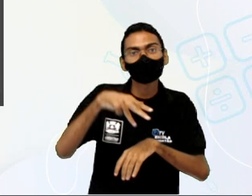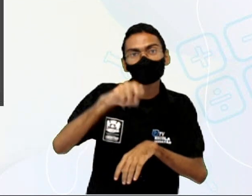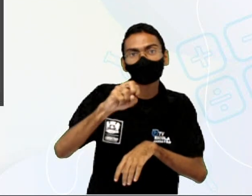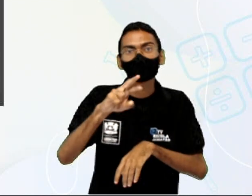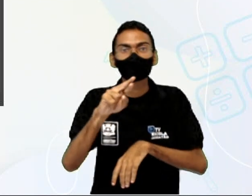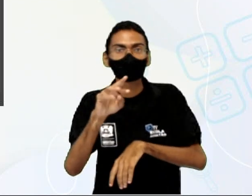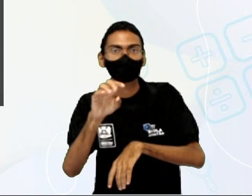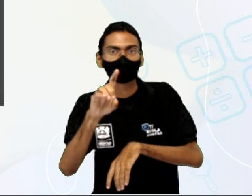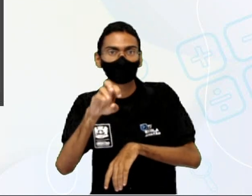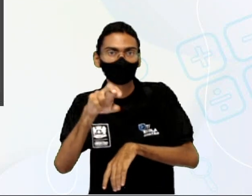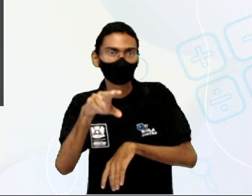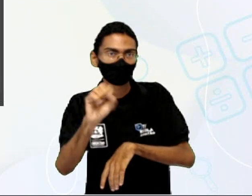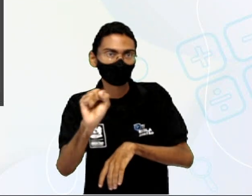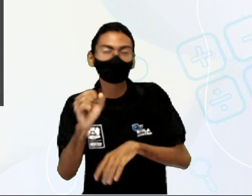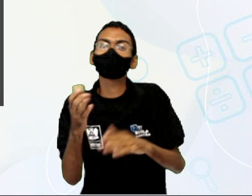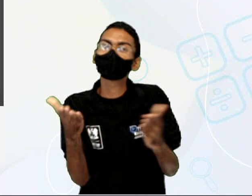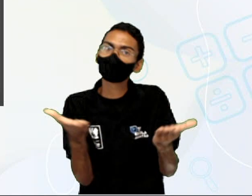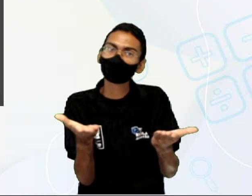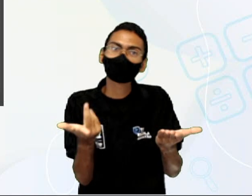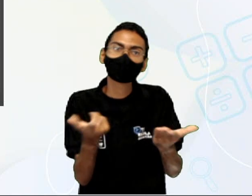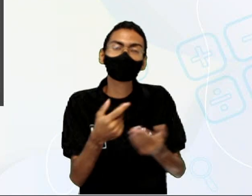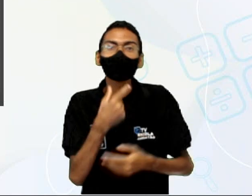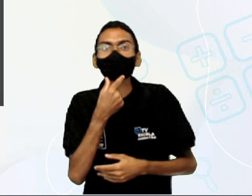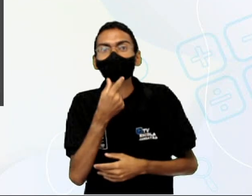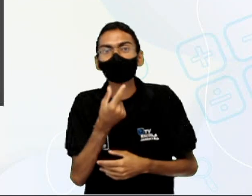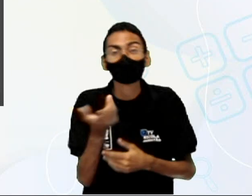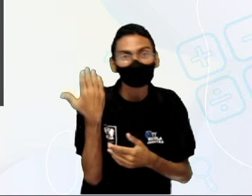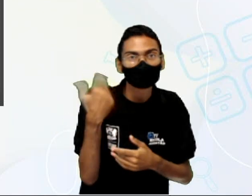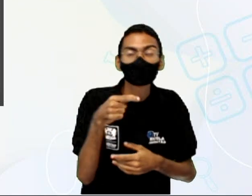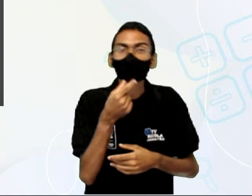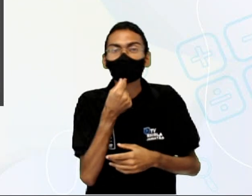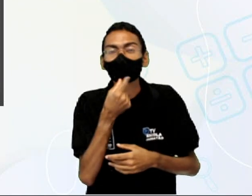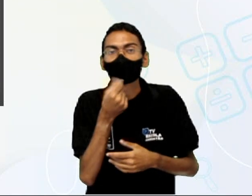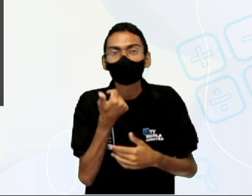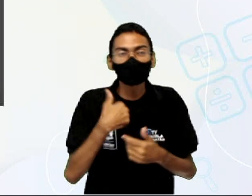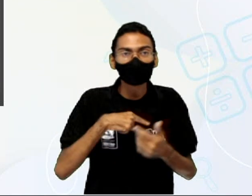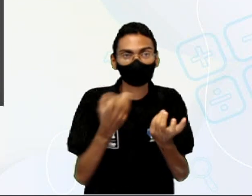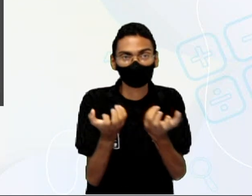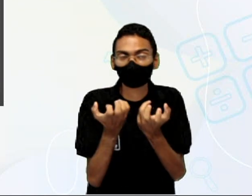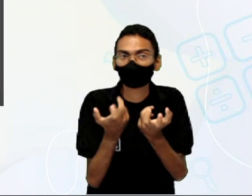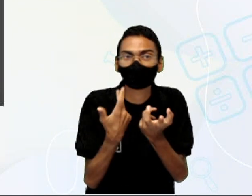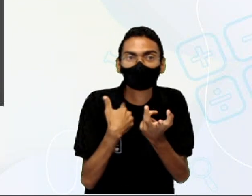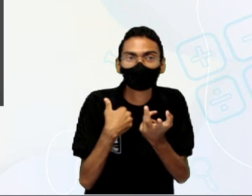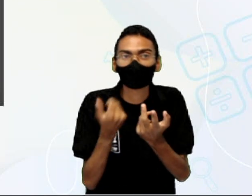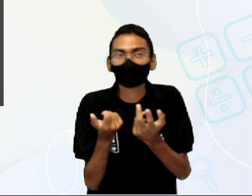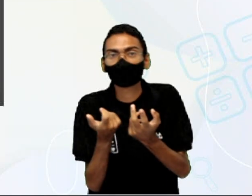comum, um homem que está em busca de se estabelecer, tanto profissionalmente